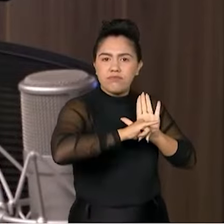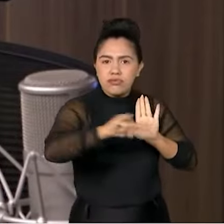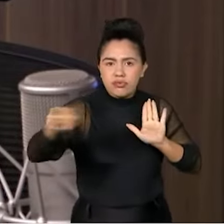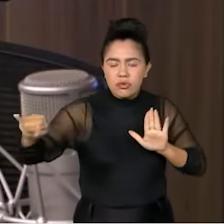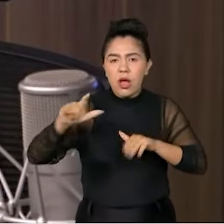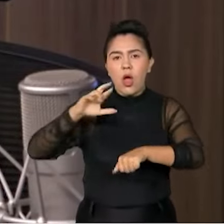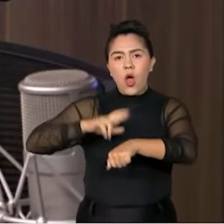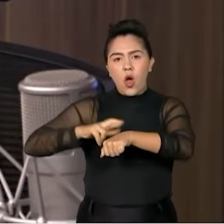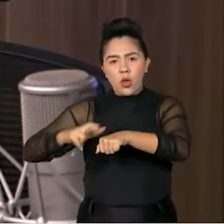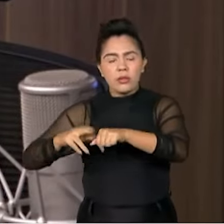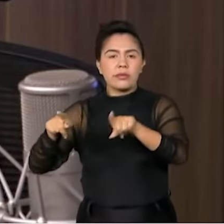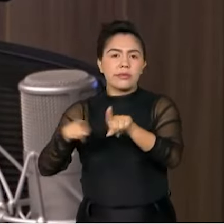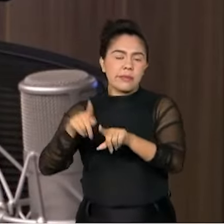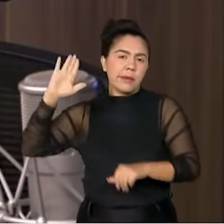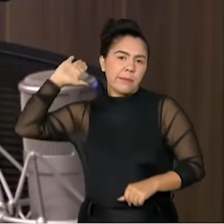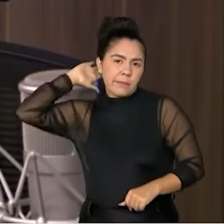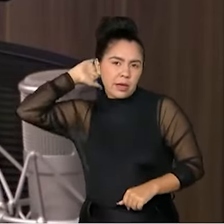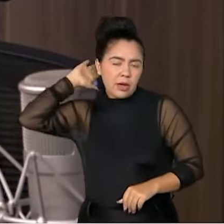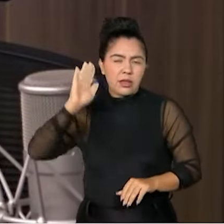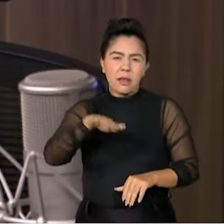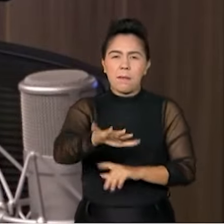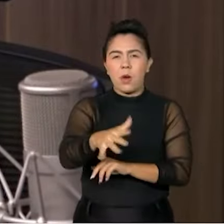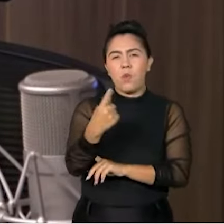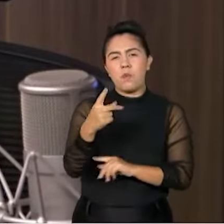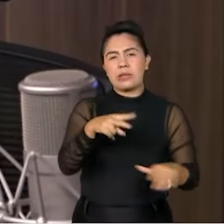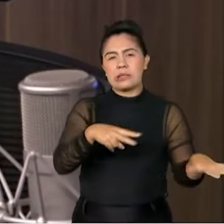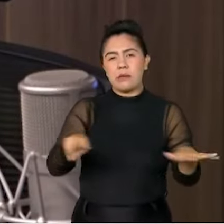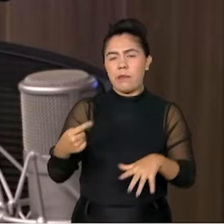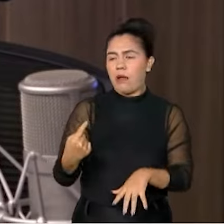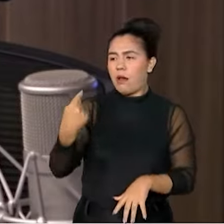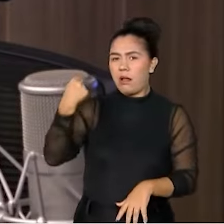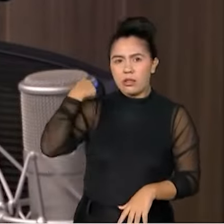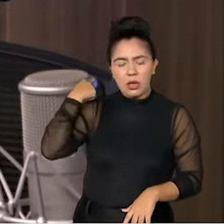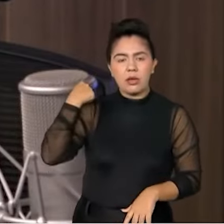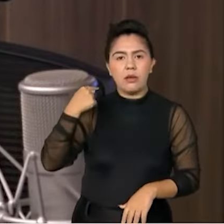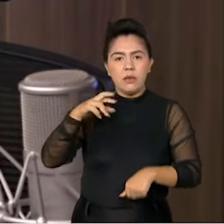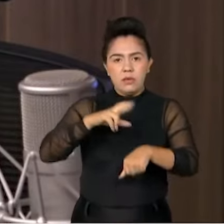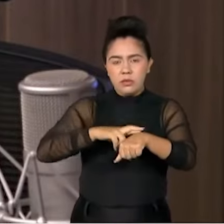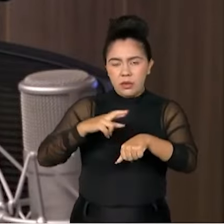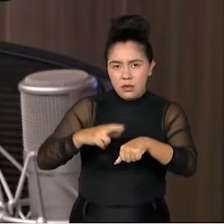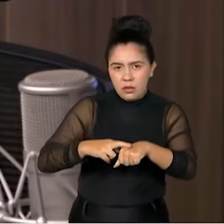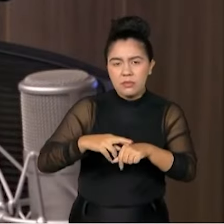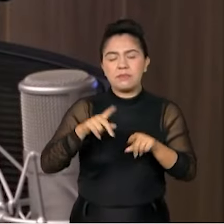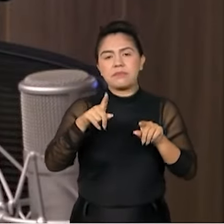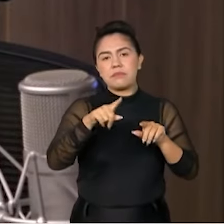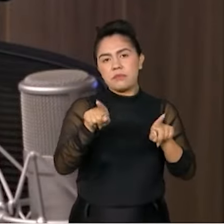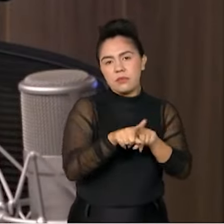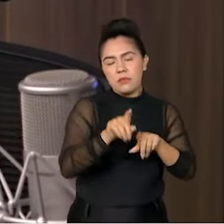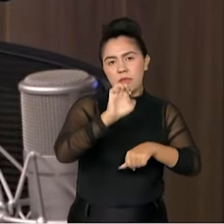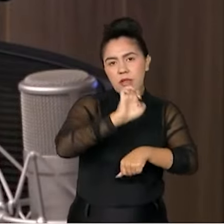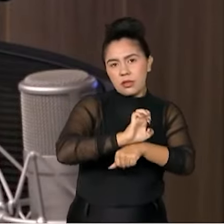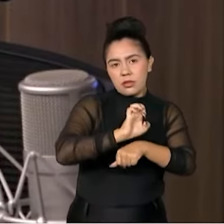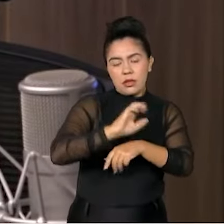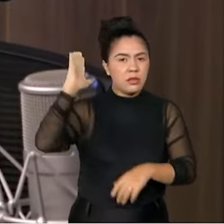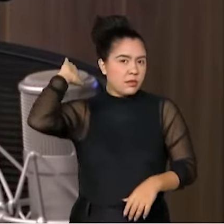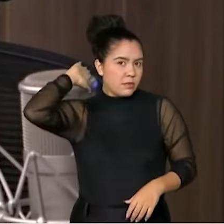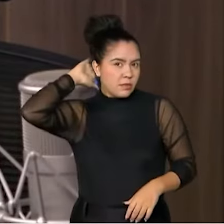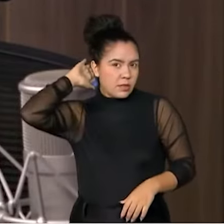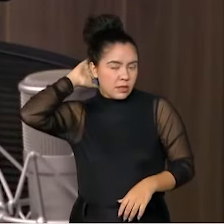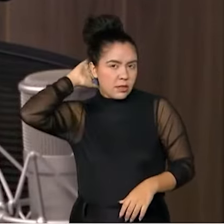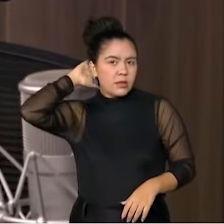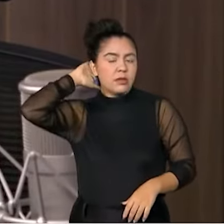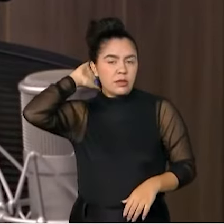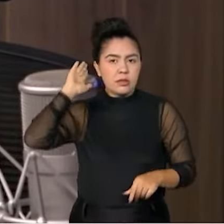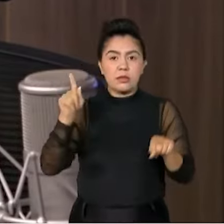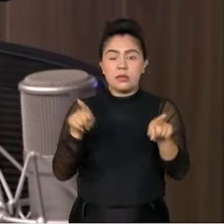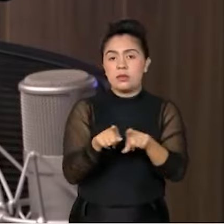do Pará. Há mais ou menos uma semana e meia atrás, o estado de Rondônia e o estado do Pará, 2 semanas. E